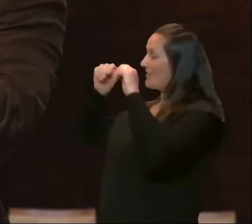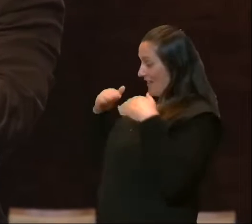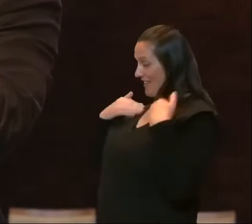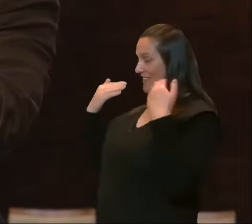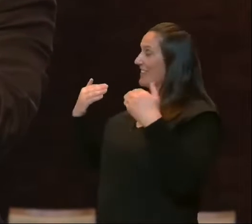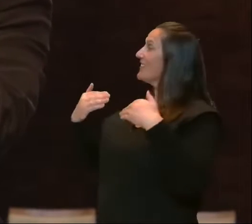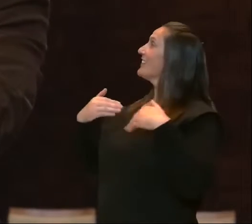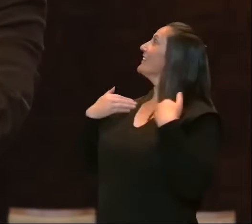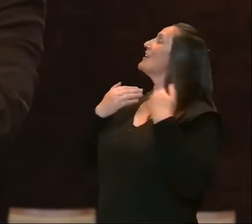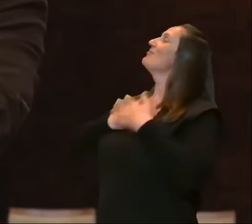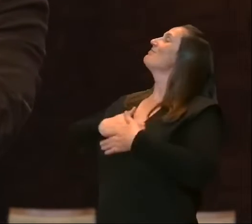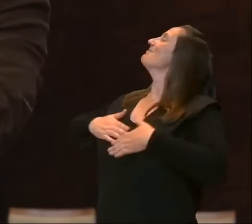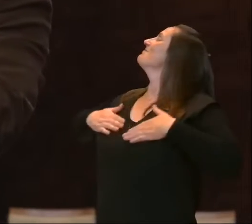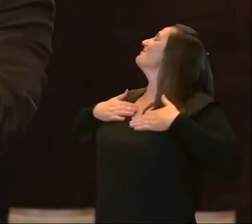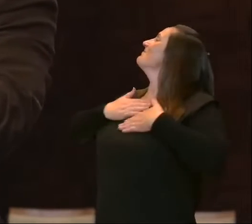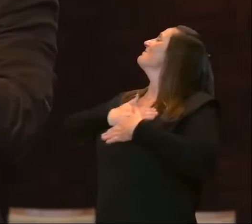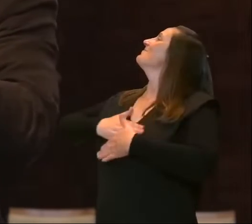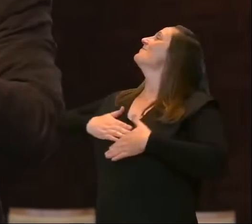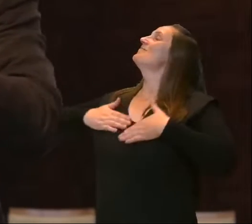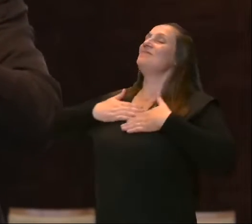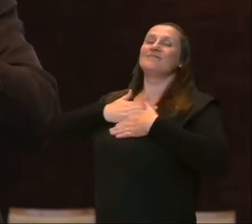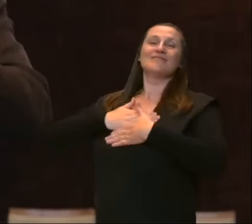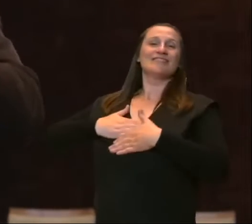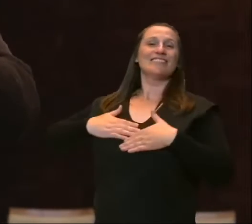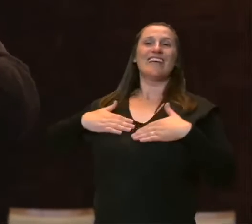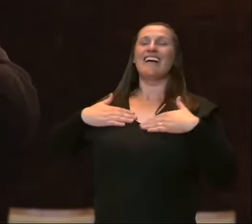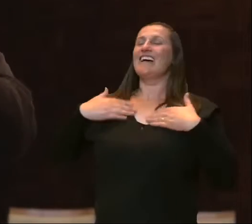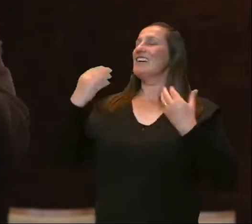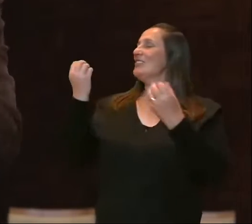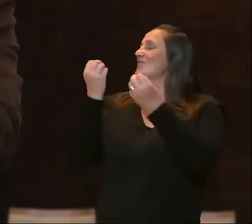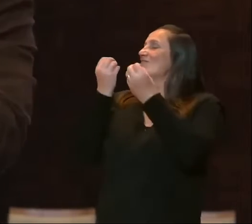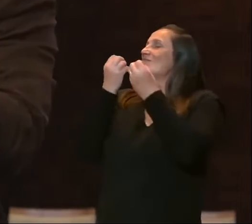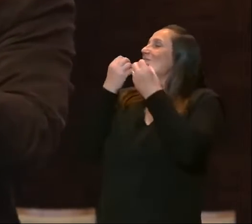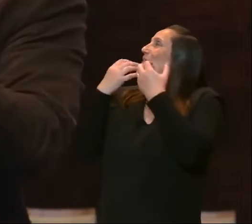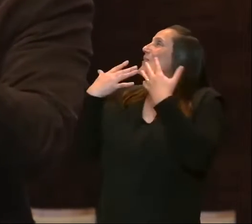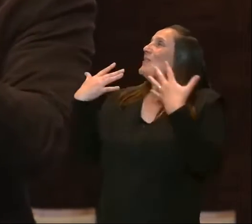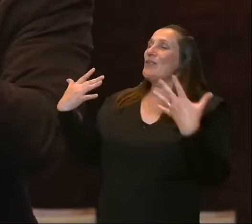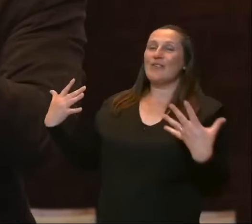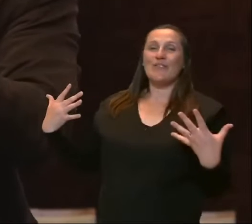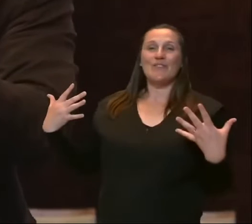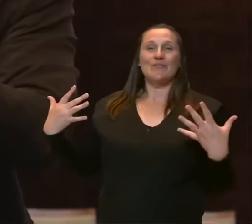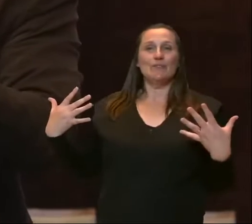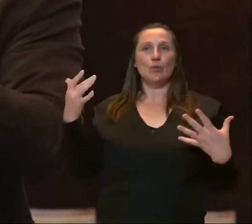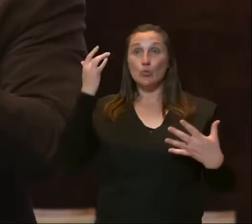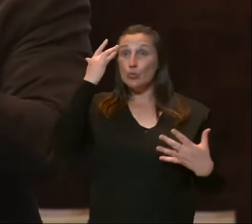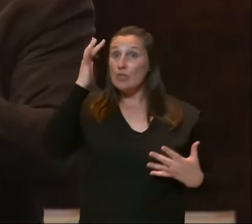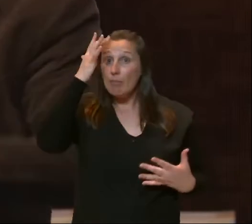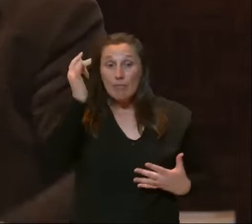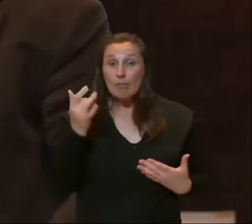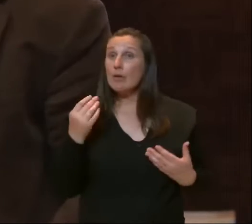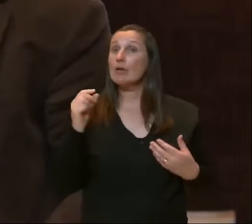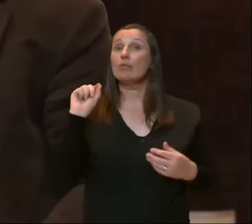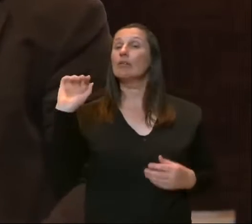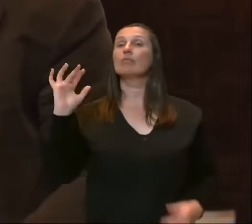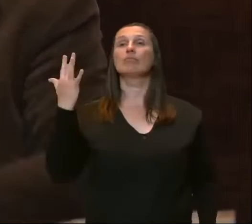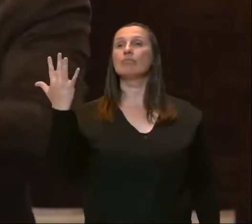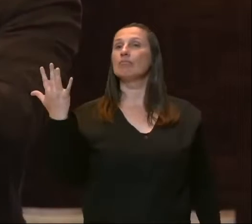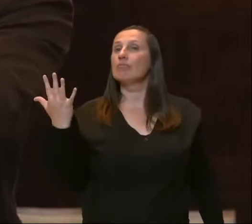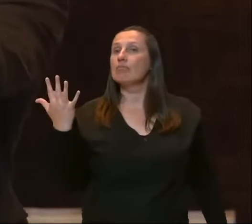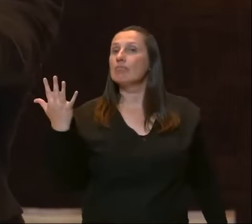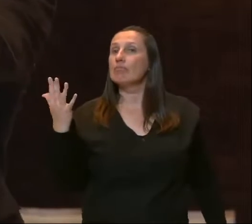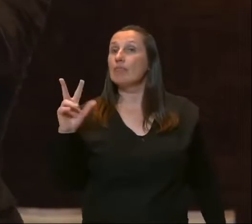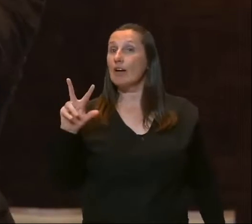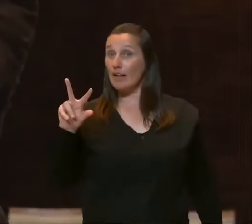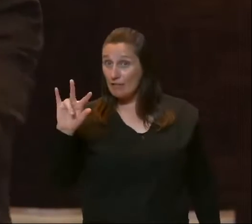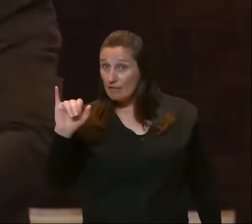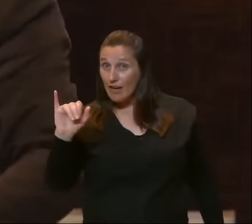o Senhor é o meu prazer. Ah, como é bom. Gente, a gente não sabe o que vai acontecer amanhã. A gente não sabe